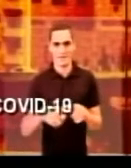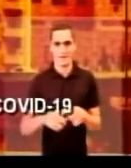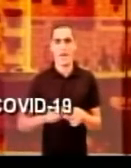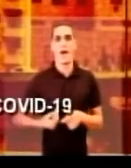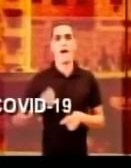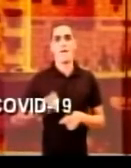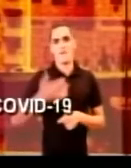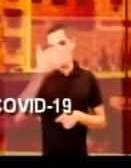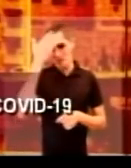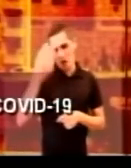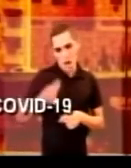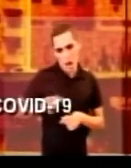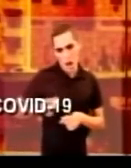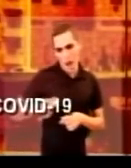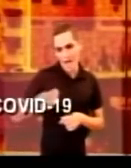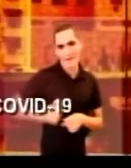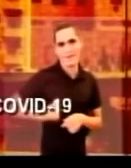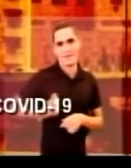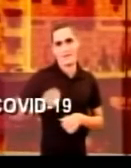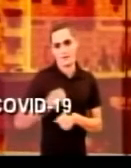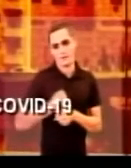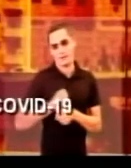Então, vacina é um bem